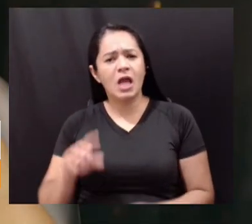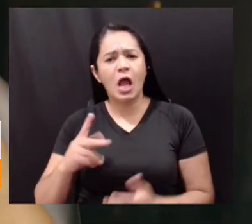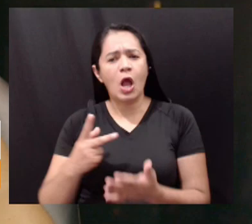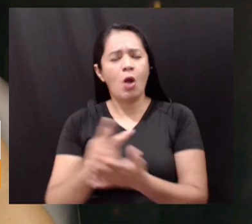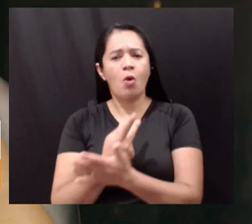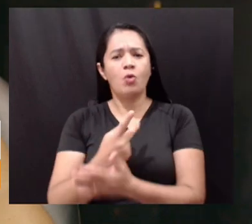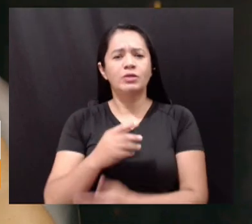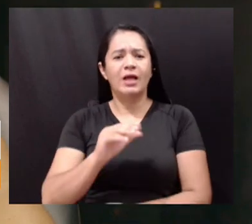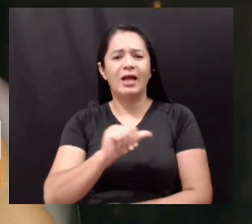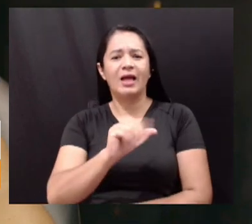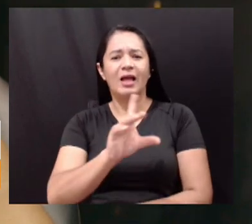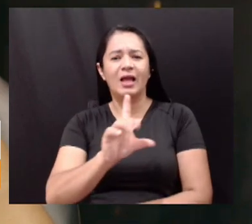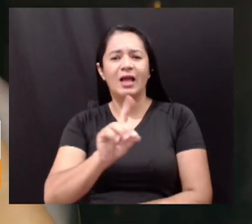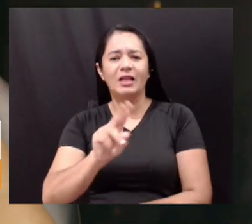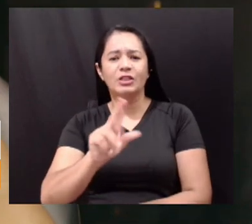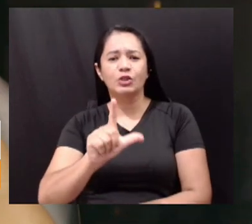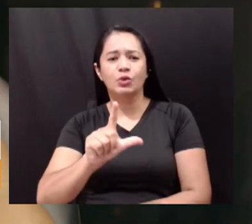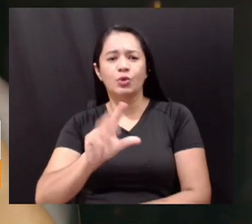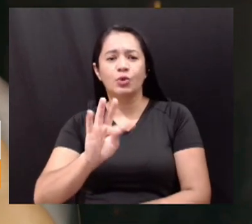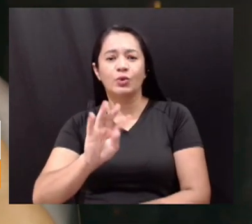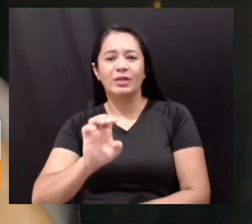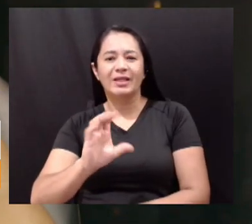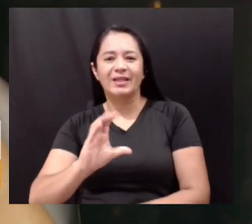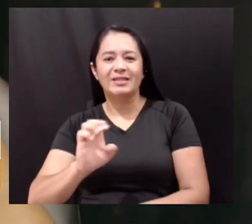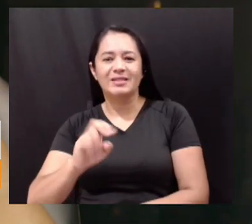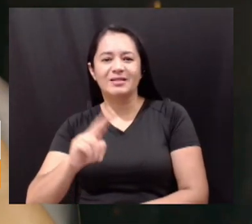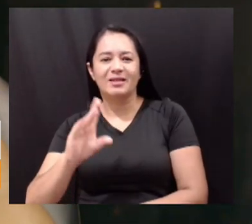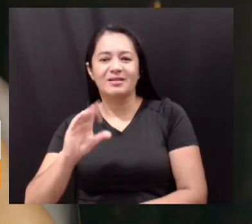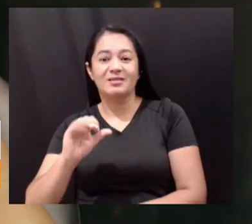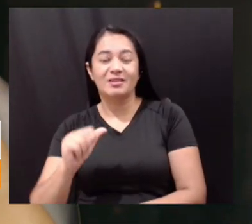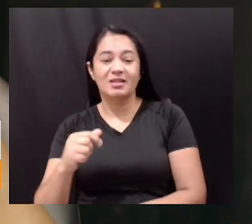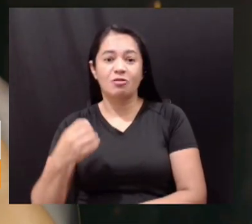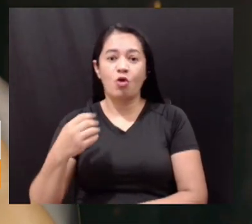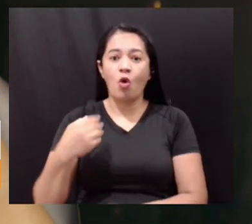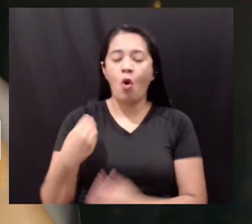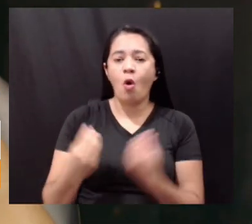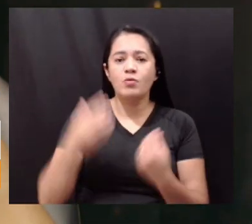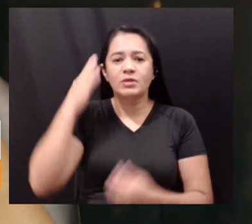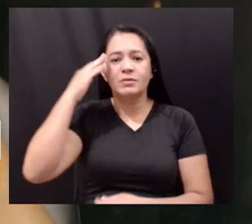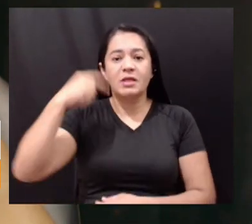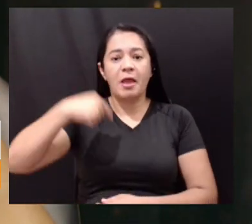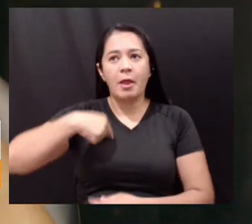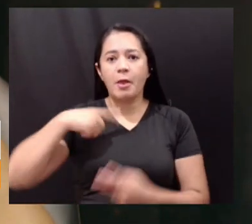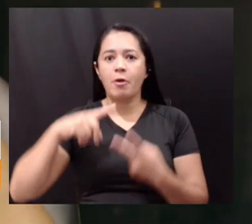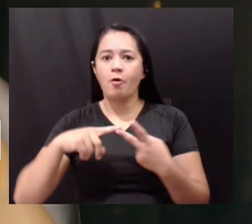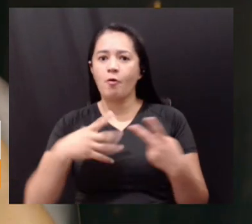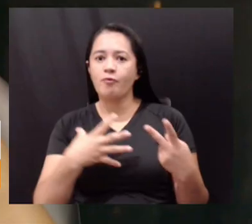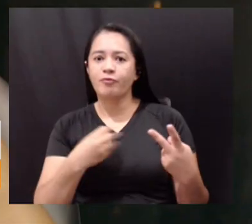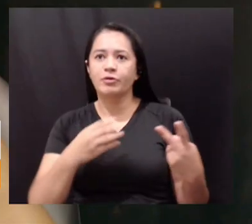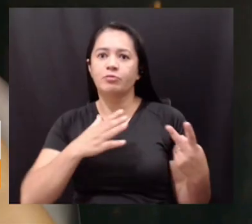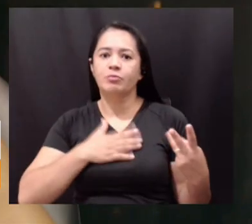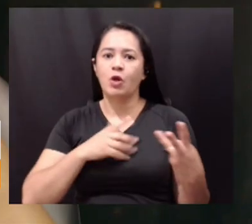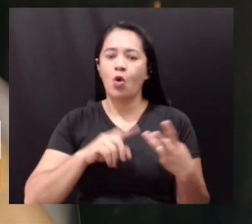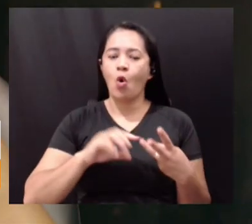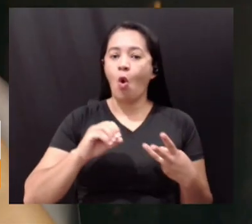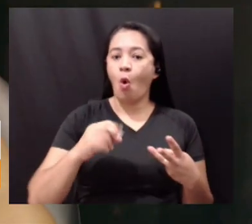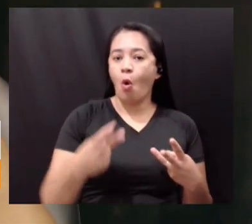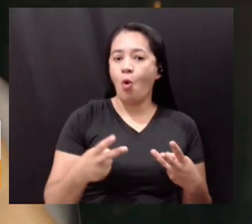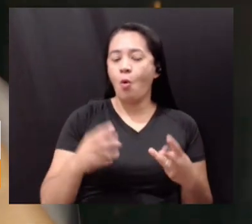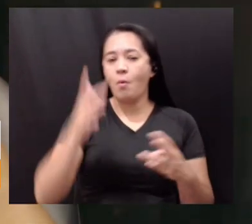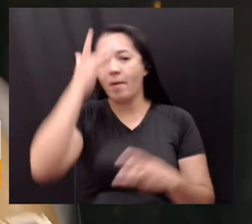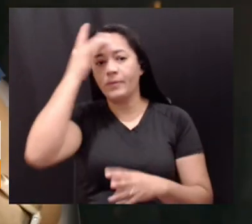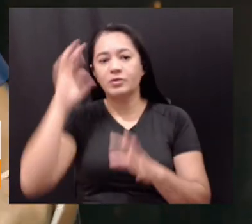saber se eu, meu filho ou algum familiar está passando por esse